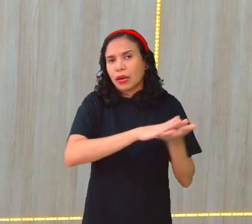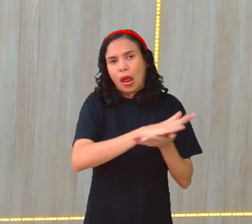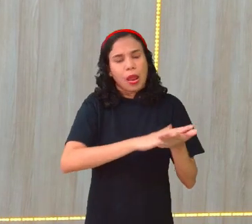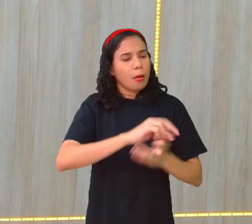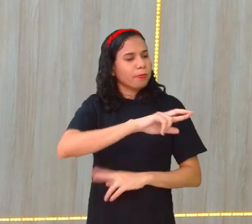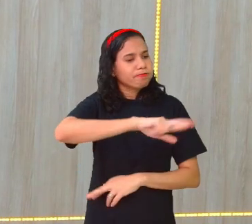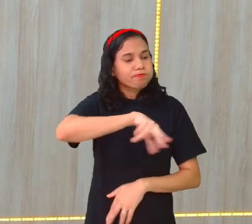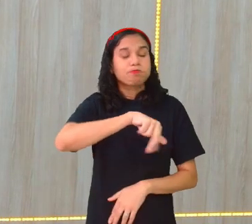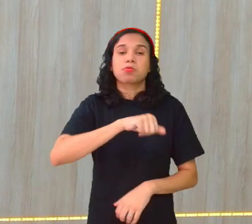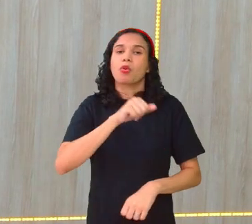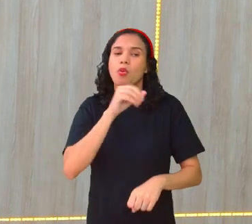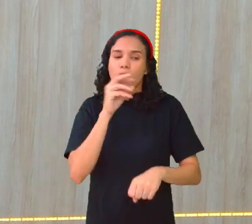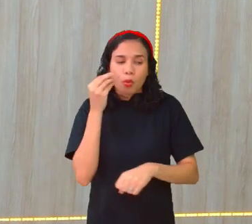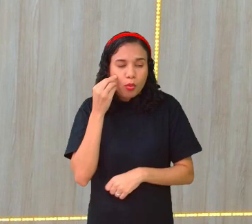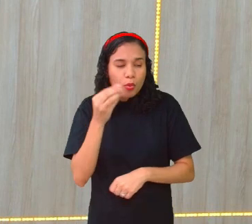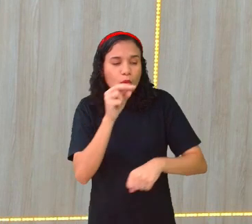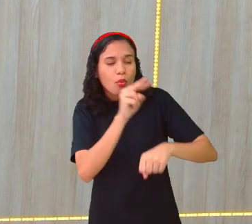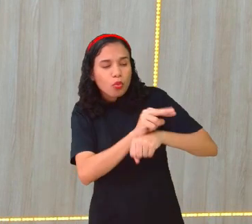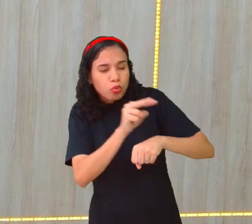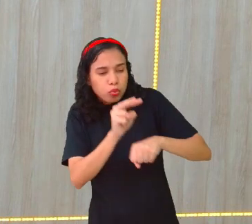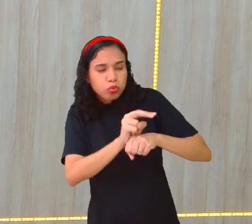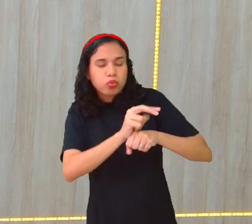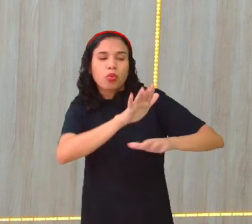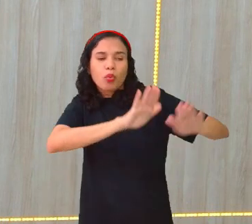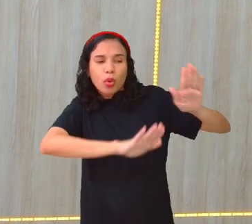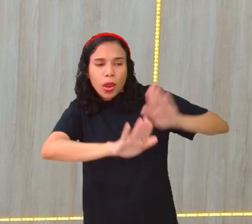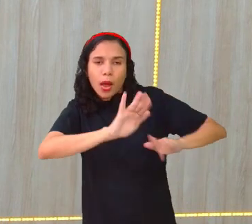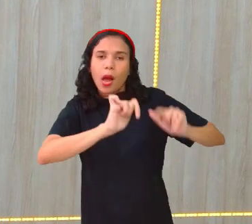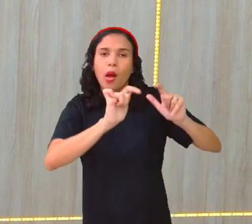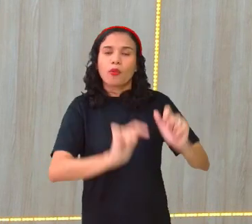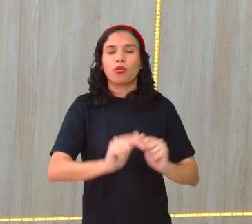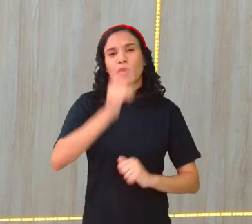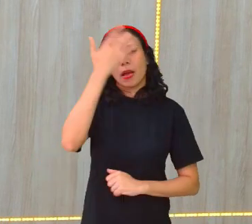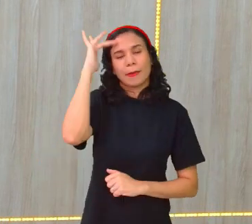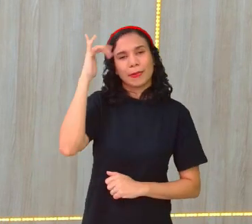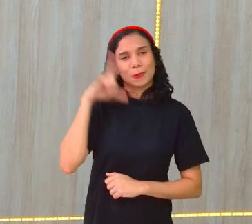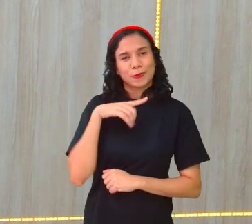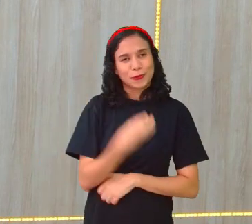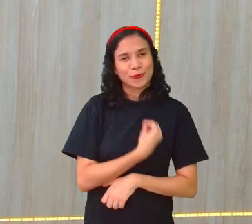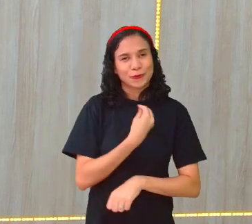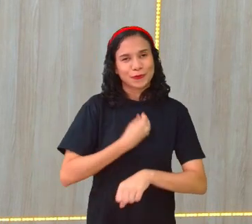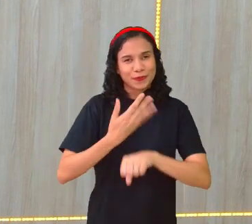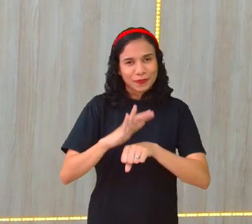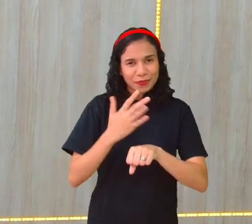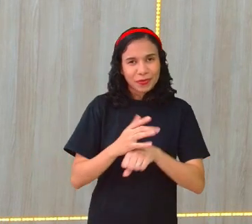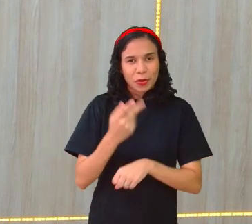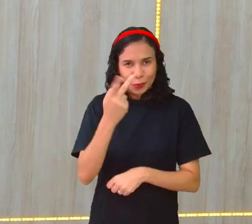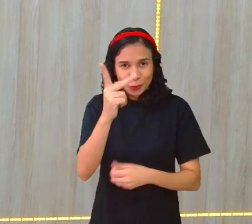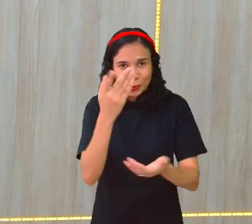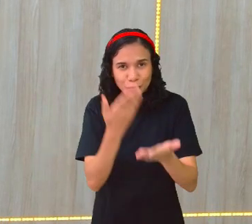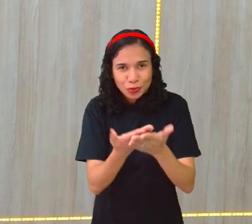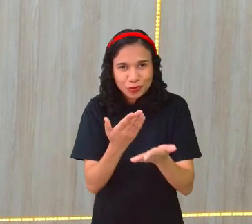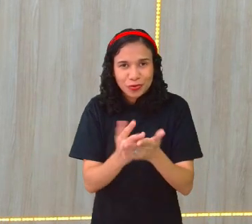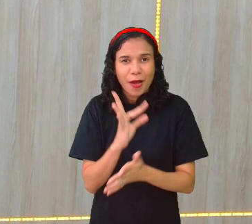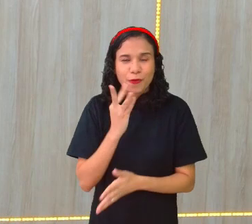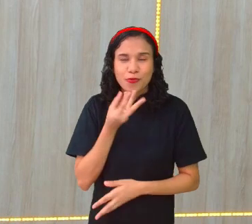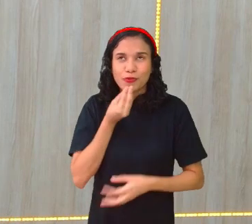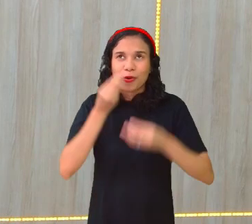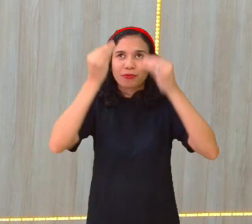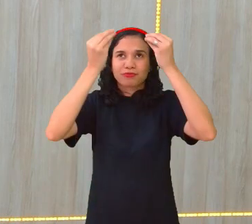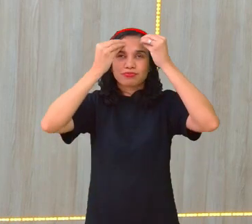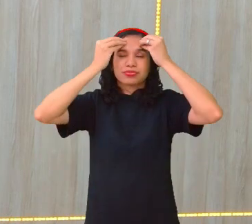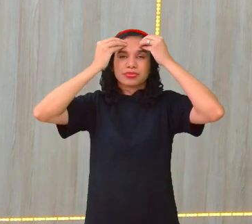utilizando, conservar esse local, esse bem público que você recebe aí para você estudar, receber conhecimento,